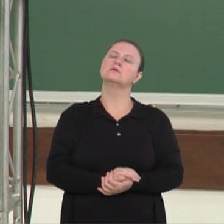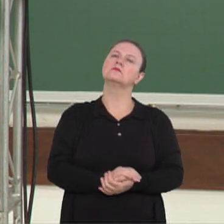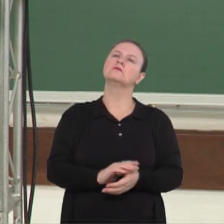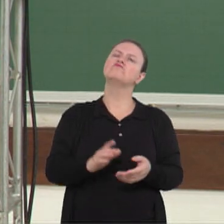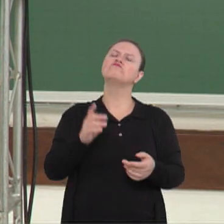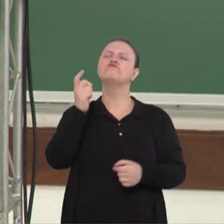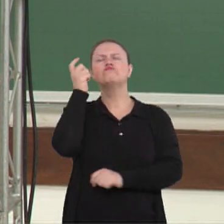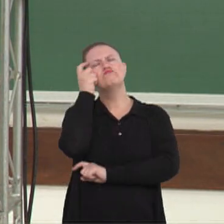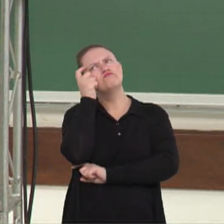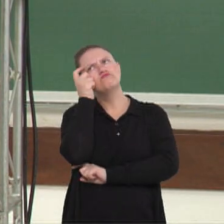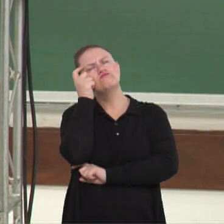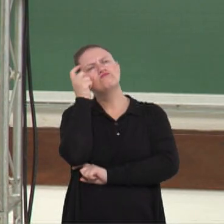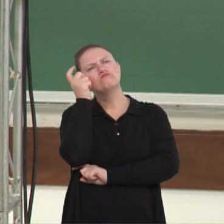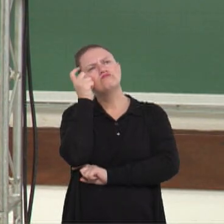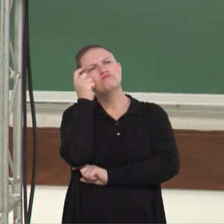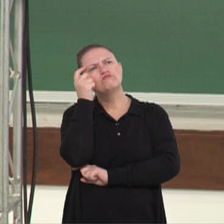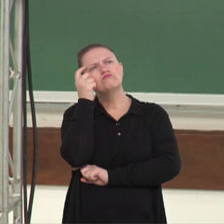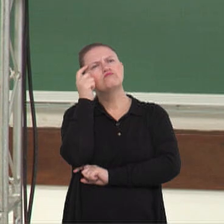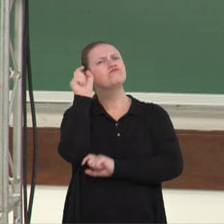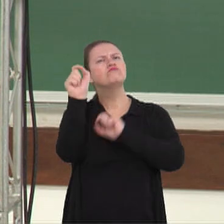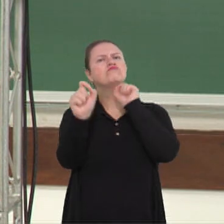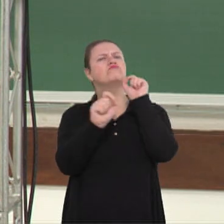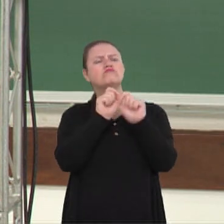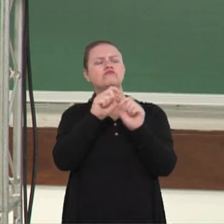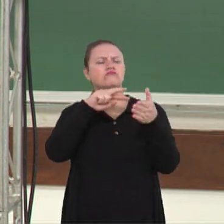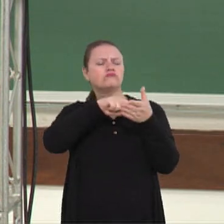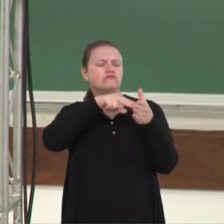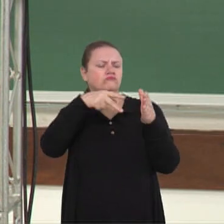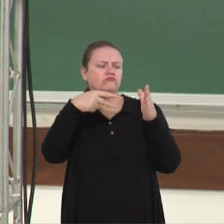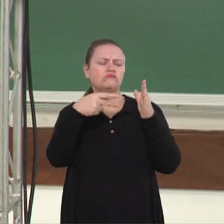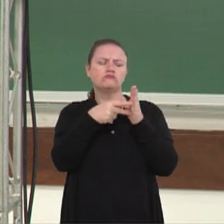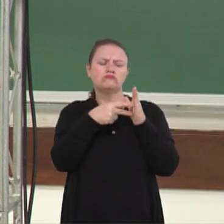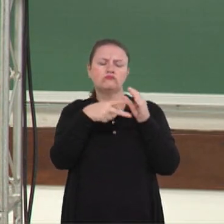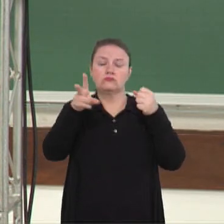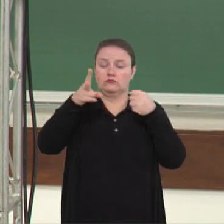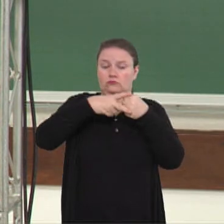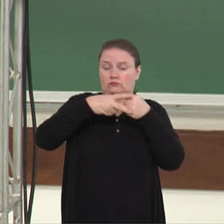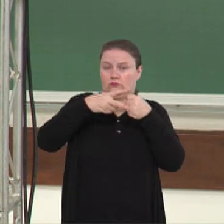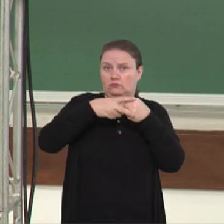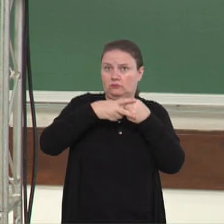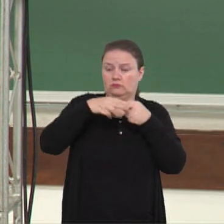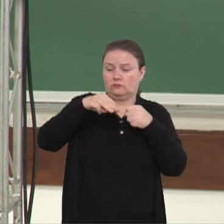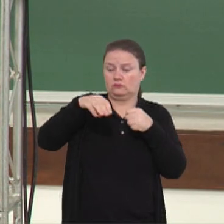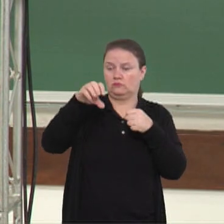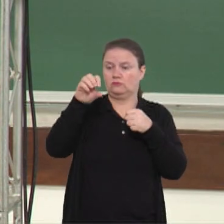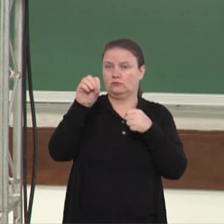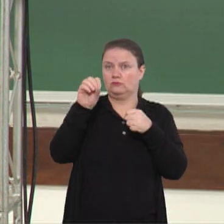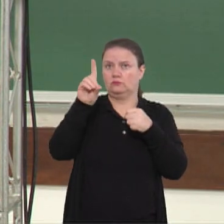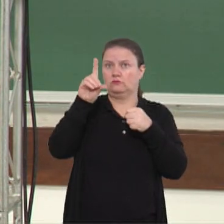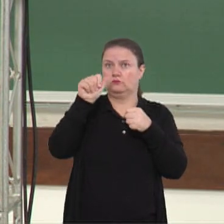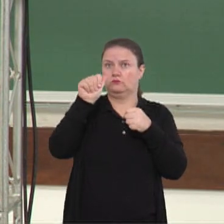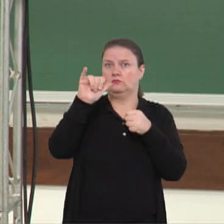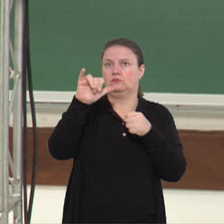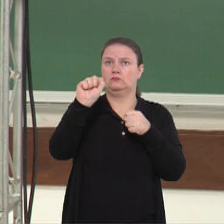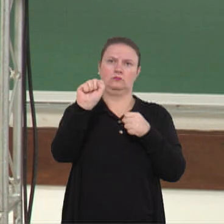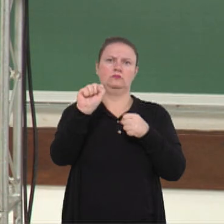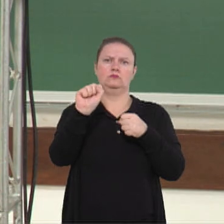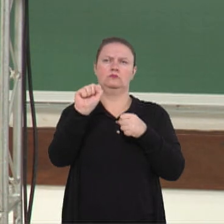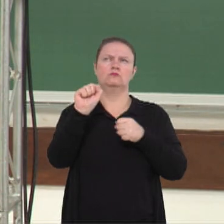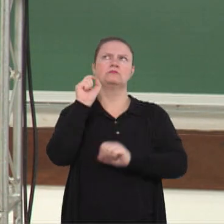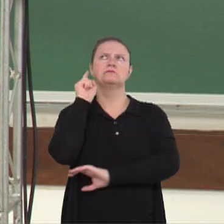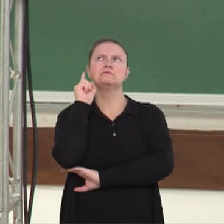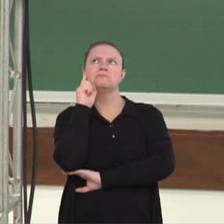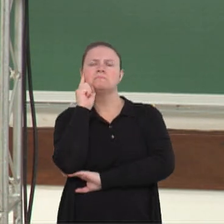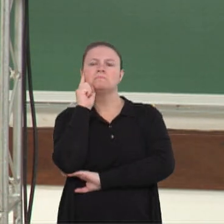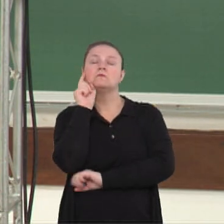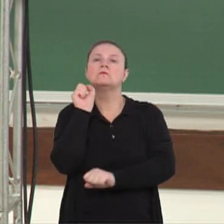é interessante essa pergunta aqui pessoal sobre o que são verbos modais justamente porque se eu paro